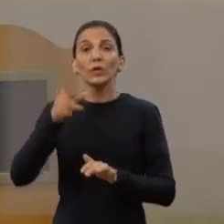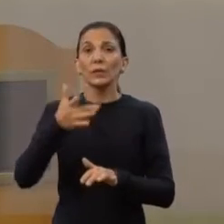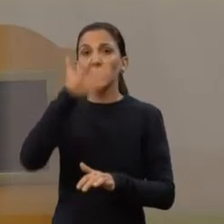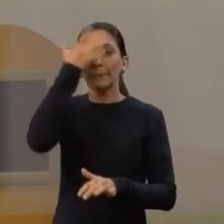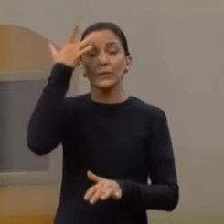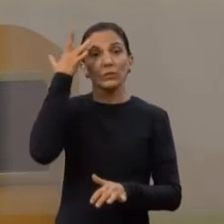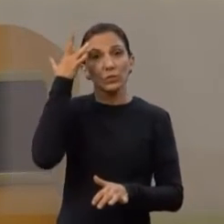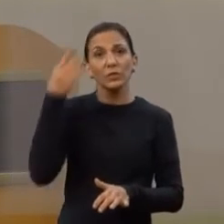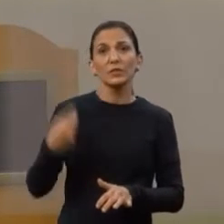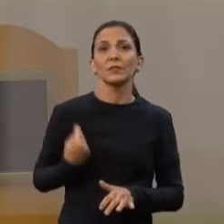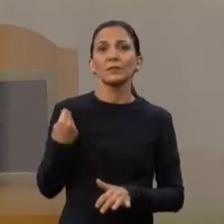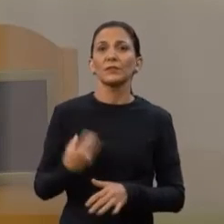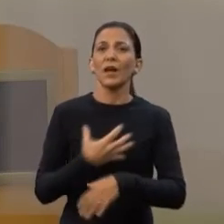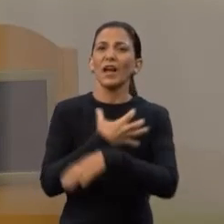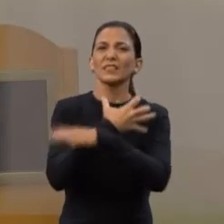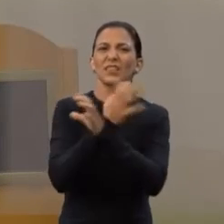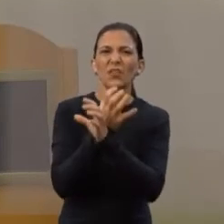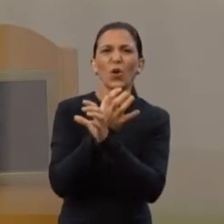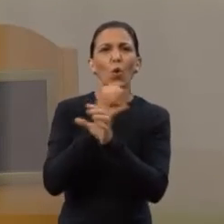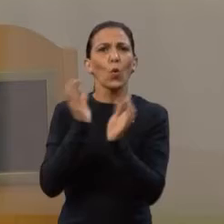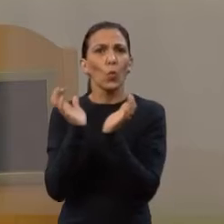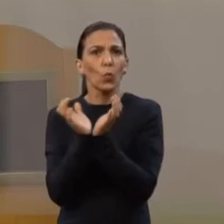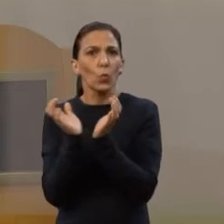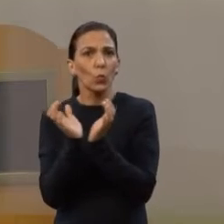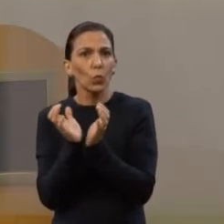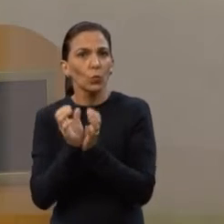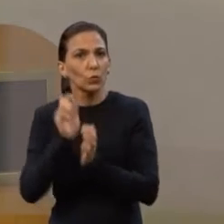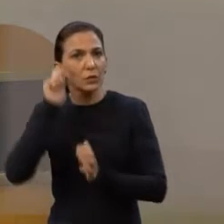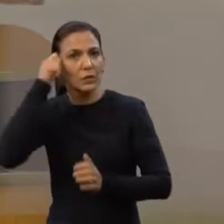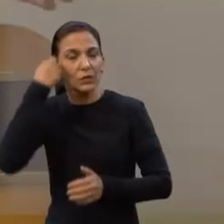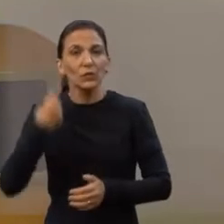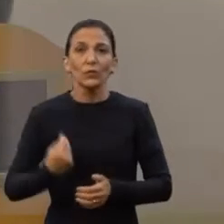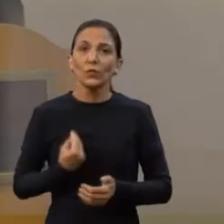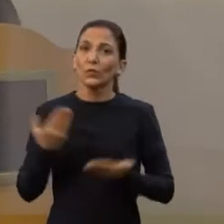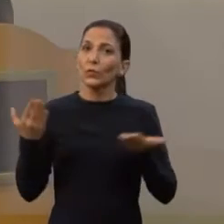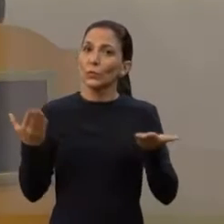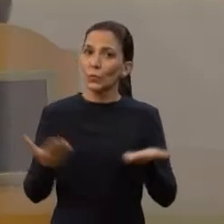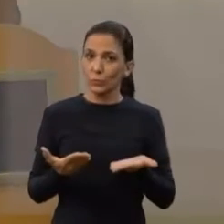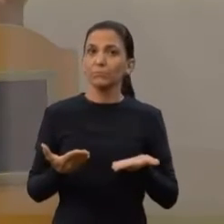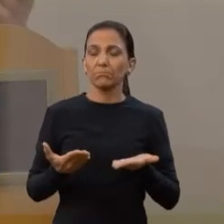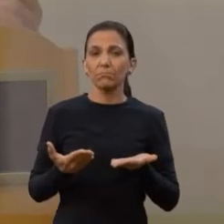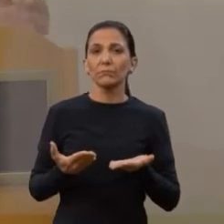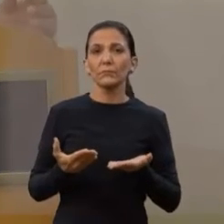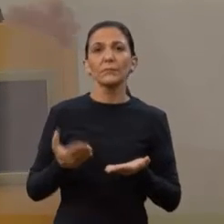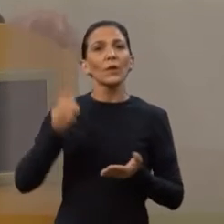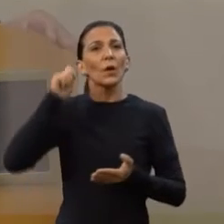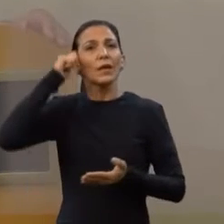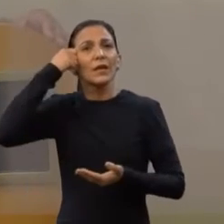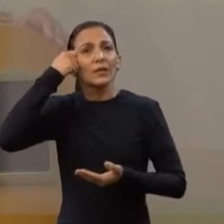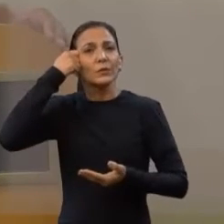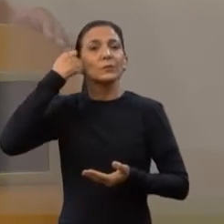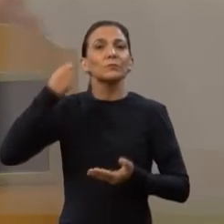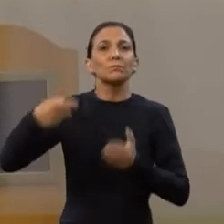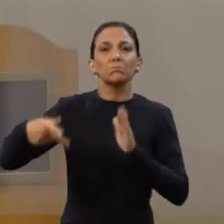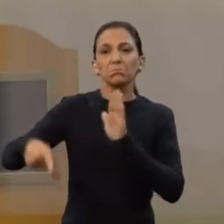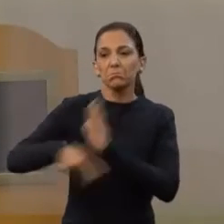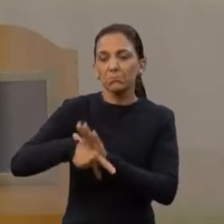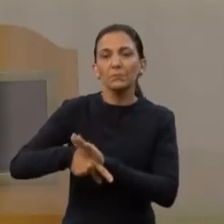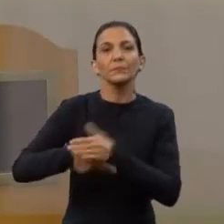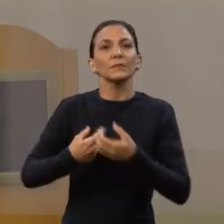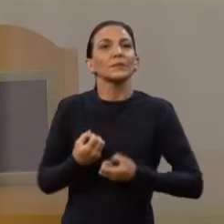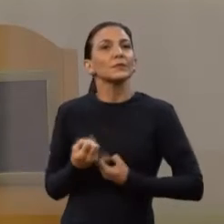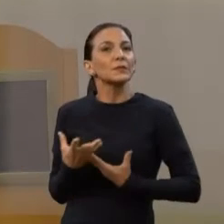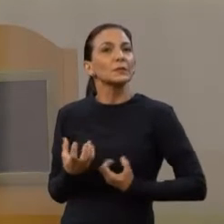é as mazelas da Strada são do povo Preto Assim como nós até hoje vencemos então é o povo Preto falando sobre o processo de escravização